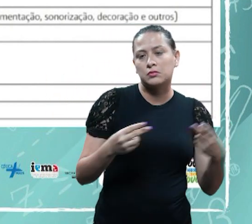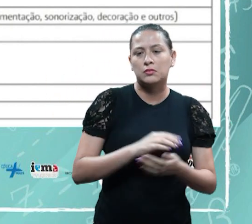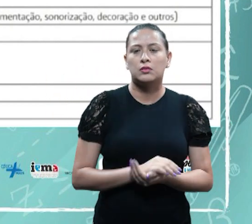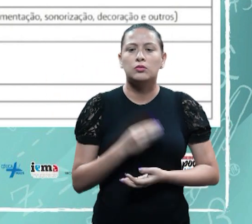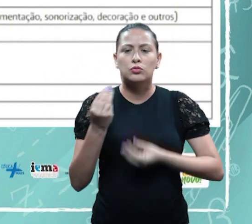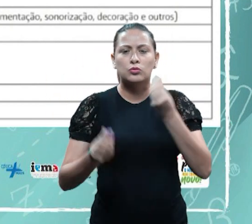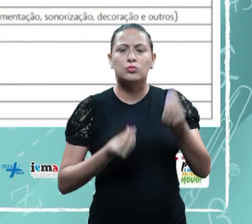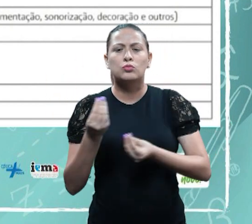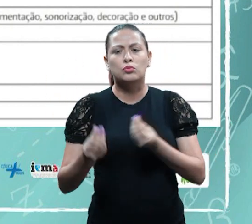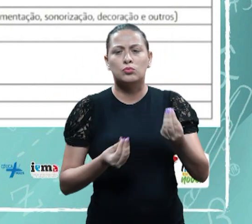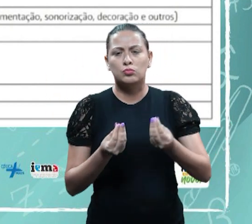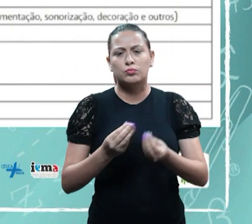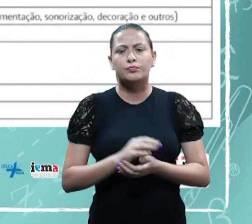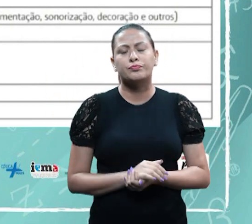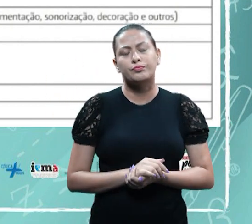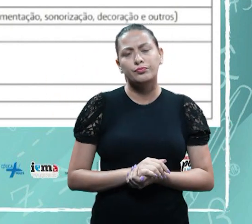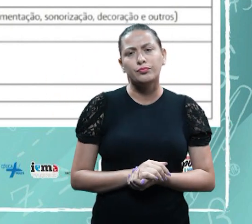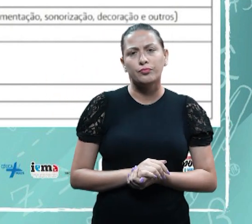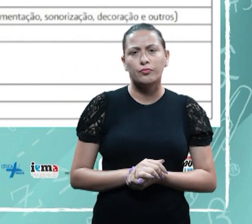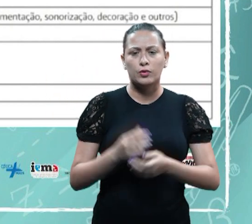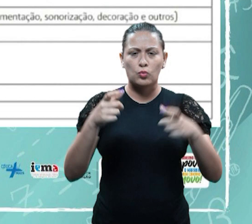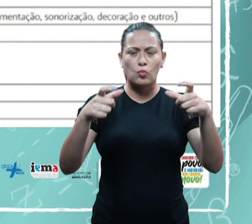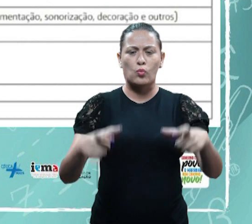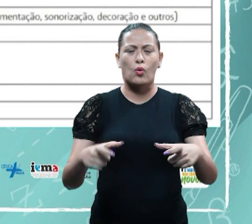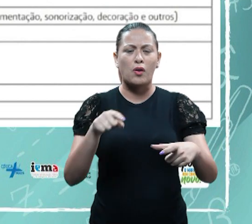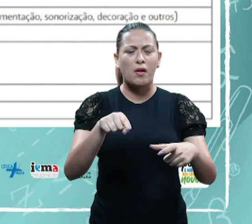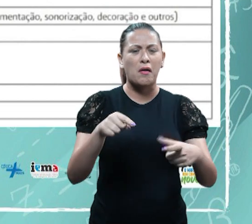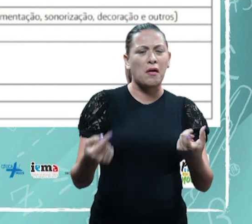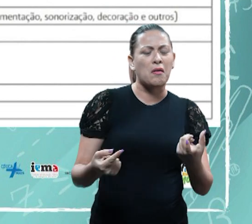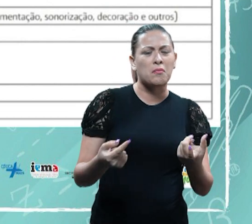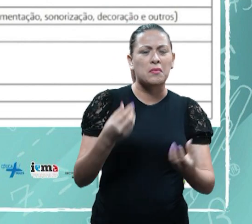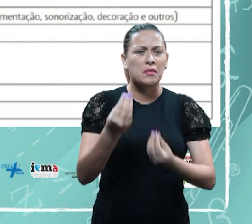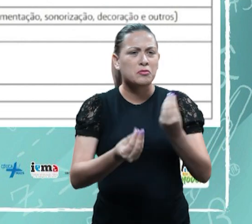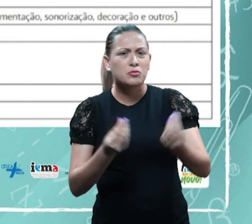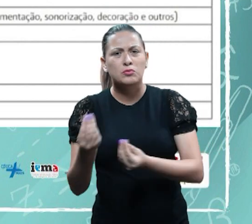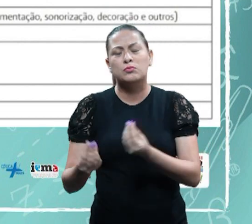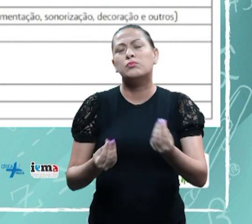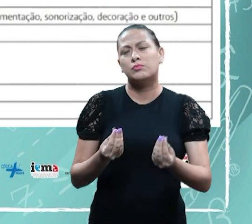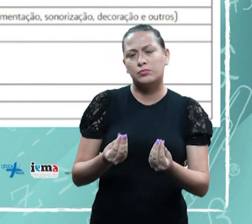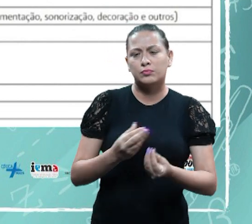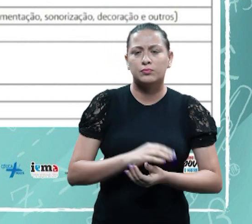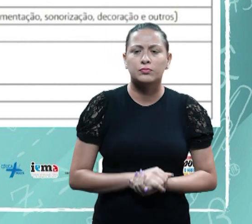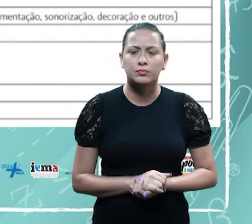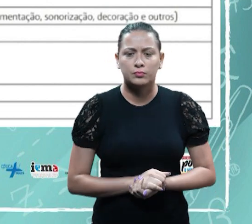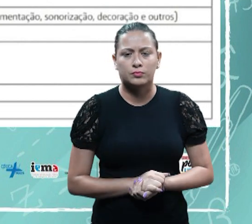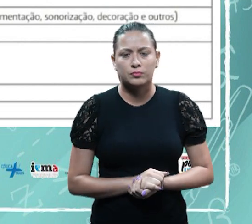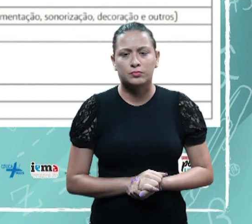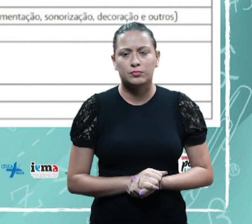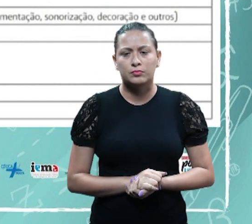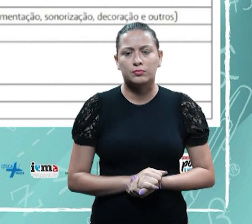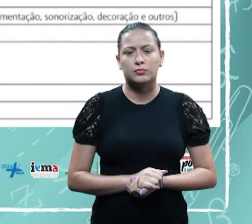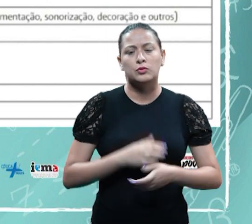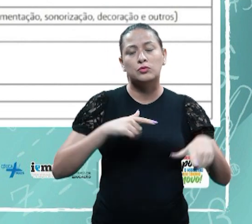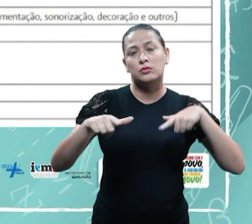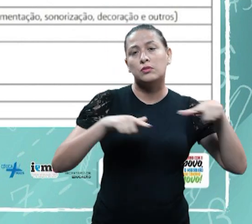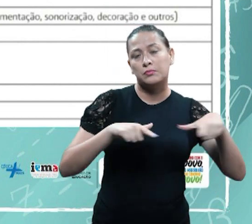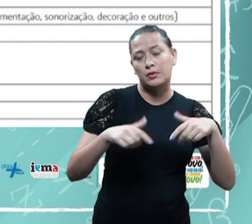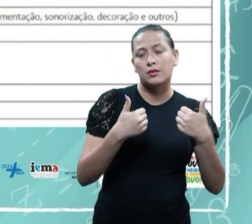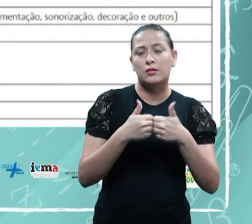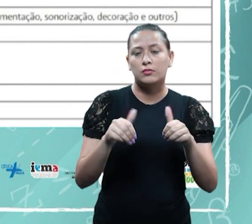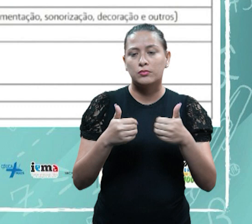minha instalação nesse espaço físico que eu vou utilizar no evento? Quais os serviços,